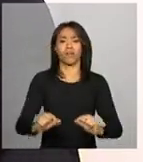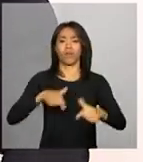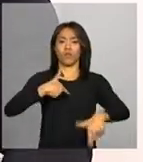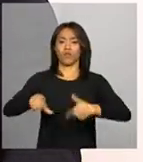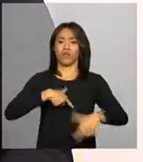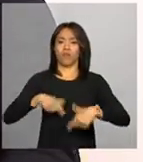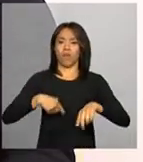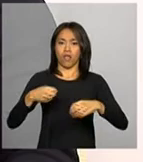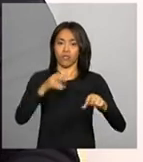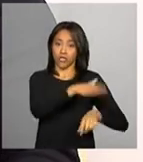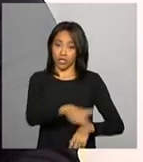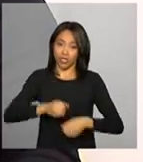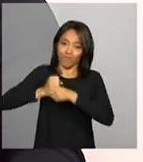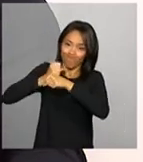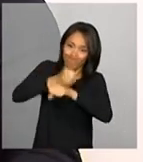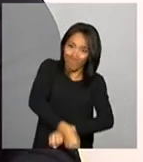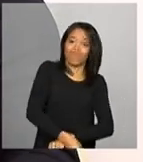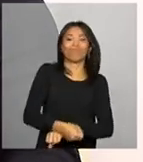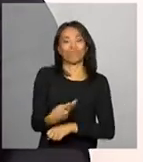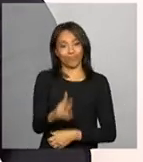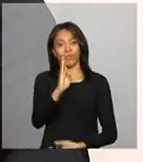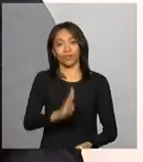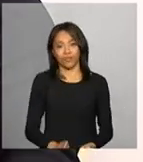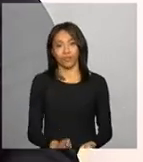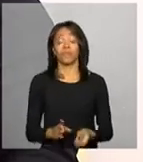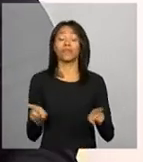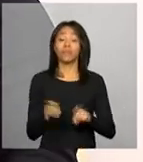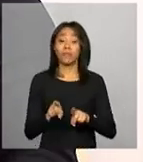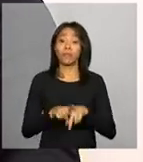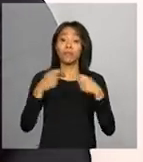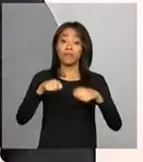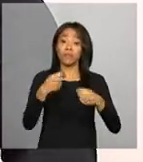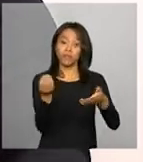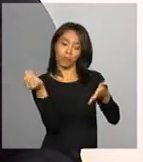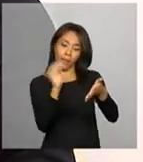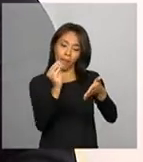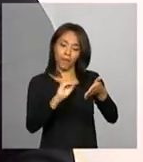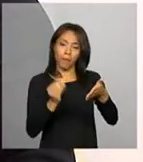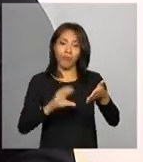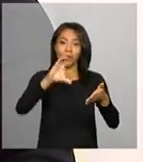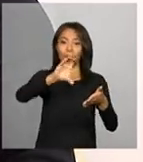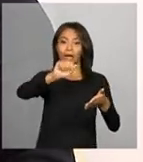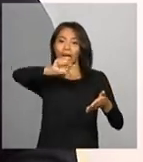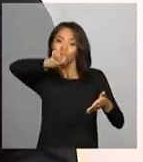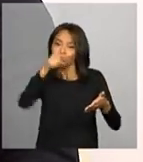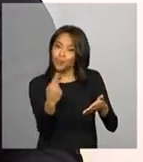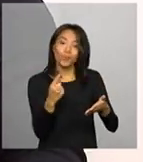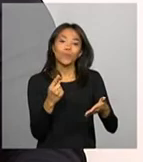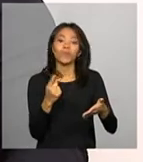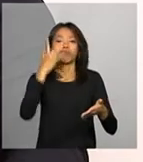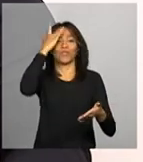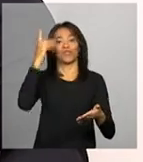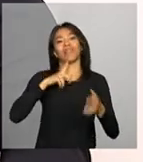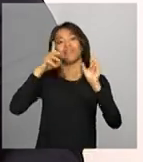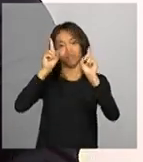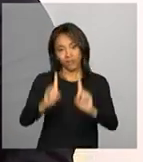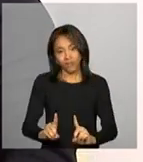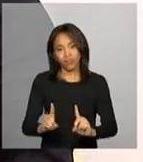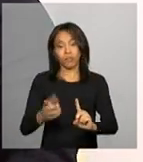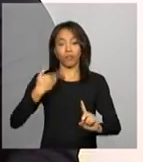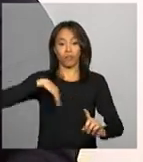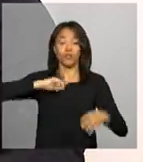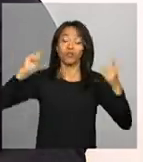e nós temos também que cadastrar no cadastro único as pessoas com deficiência para que a gente tenha